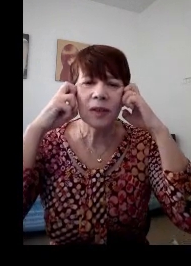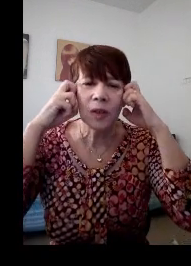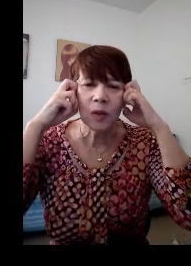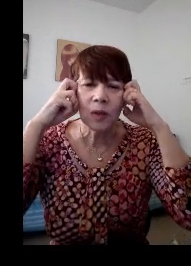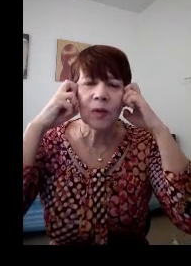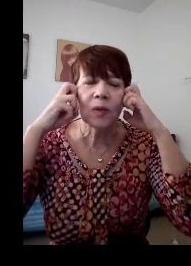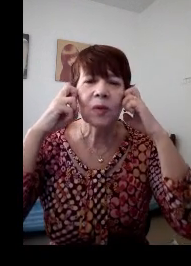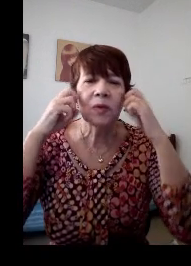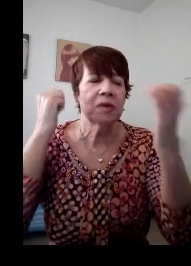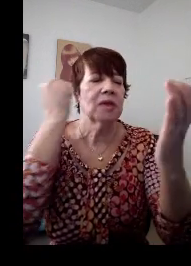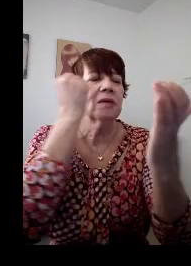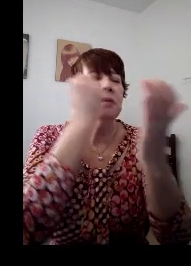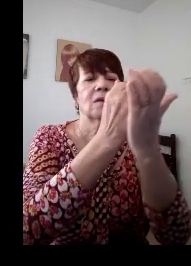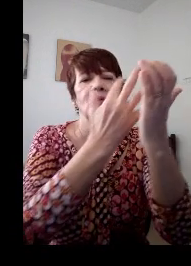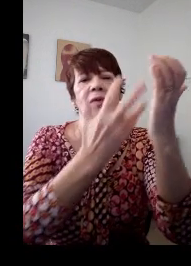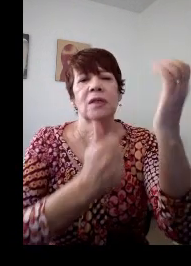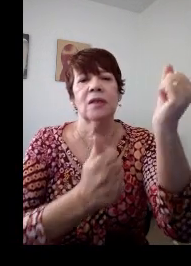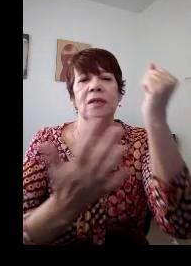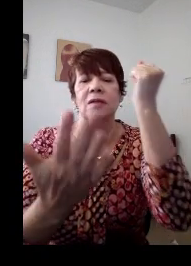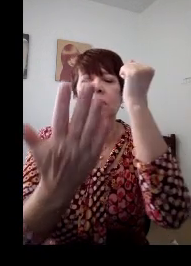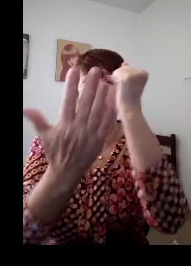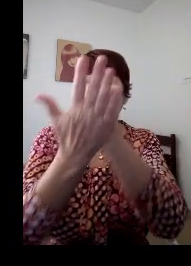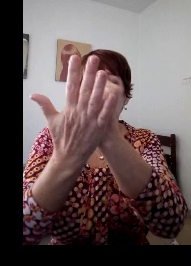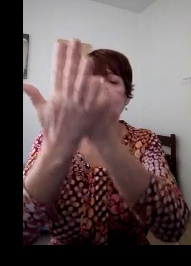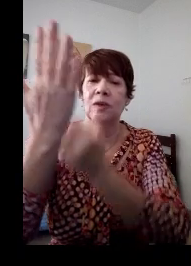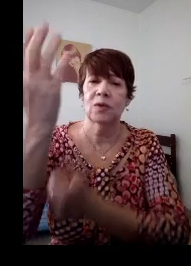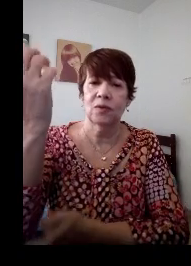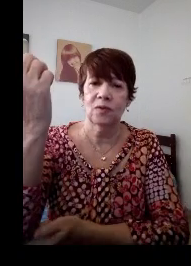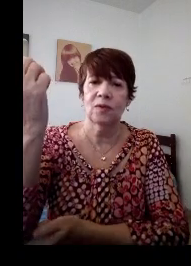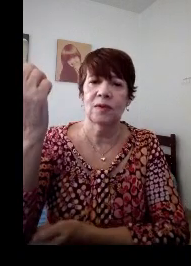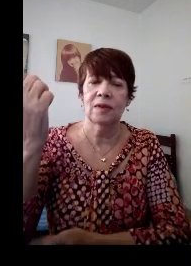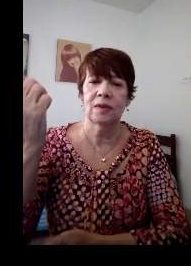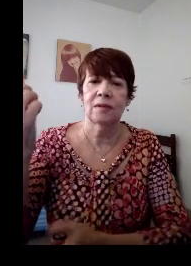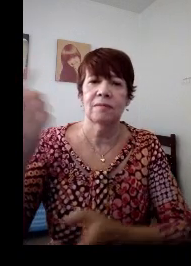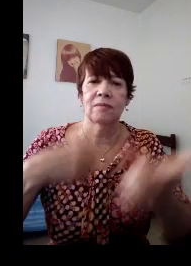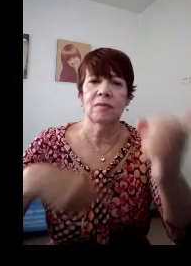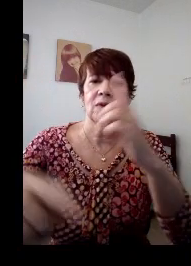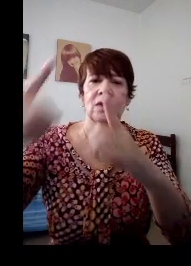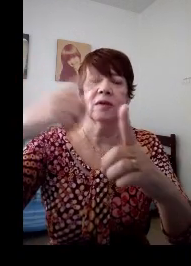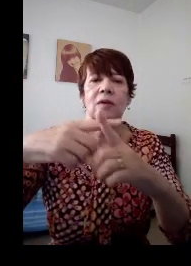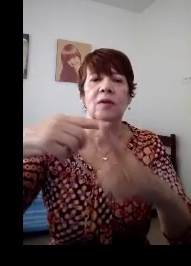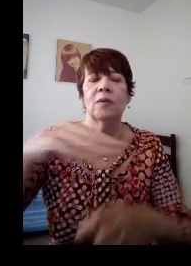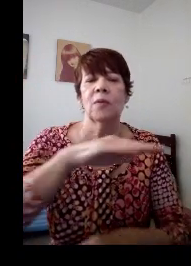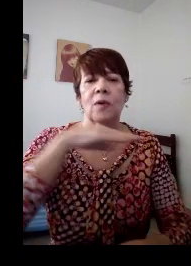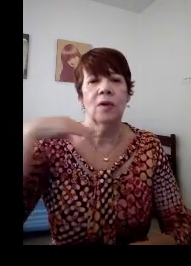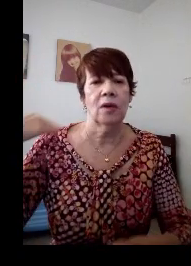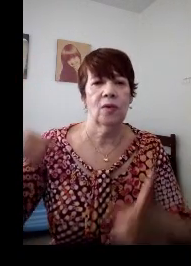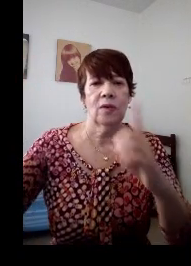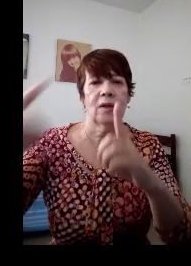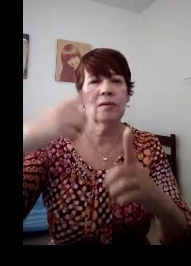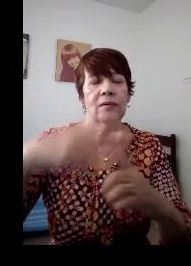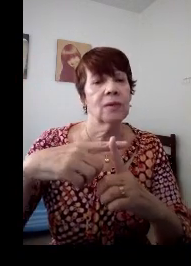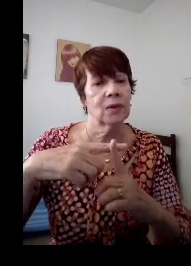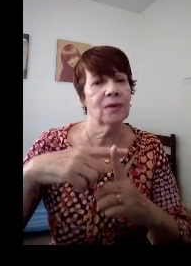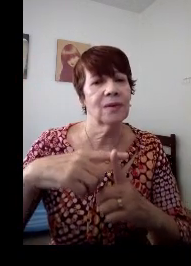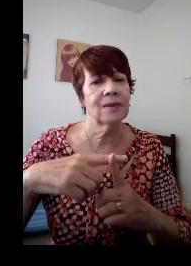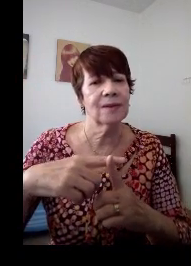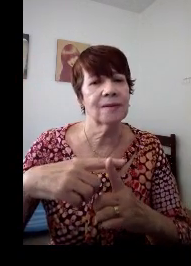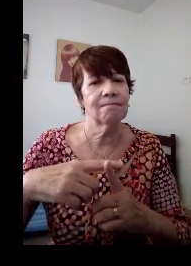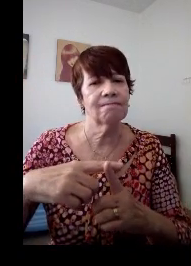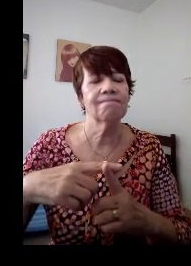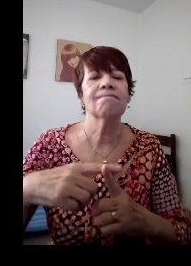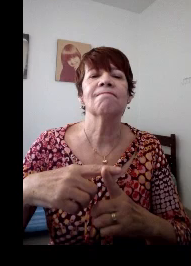de Cristo, quando caíram por você e por mim, né? Ele disse